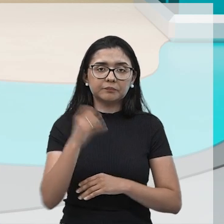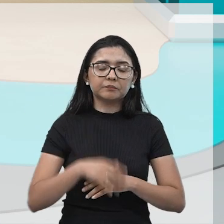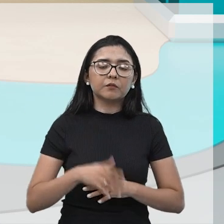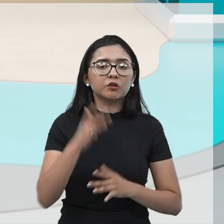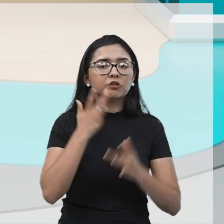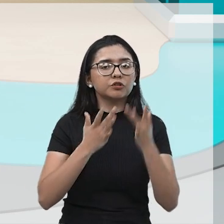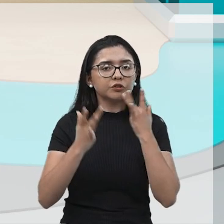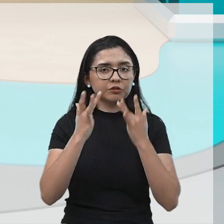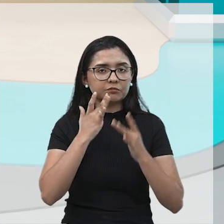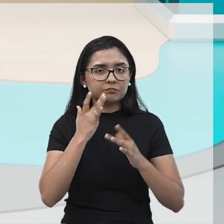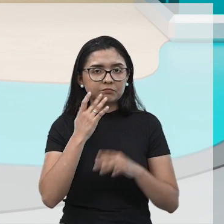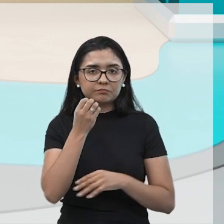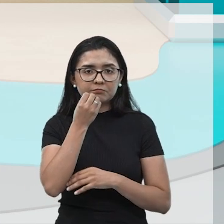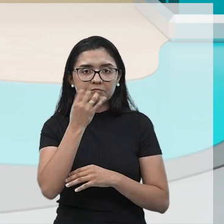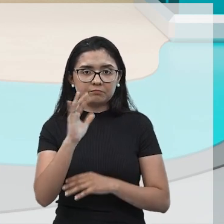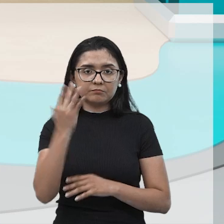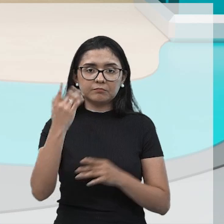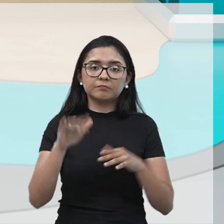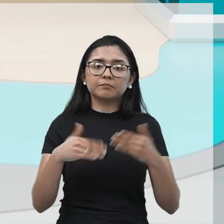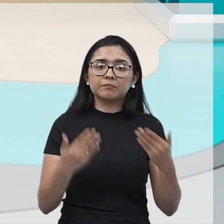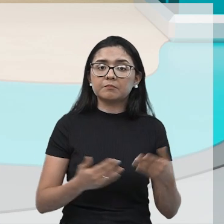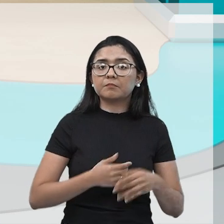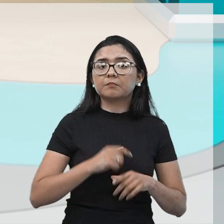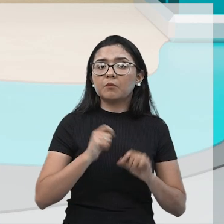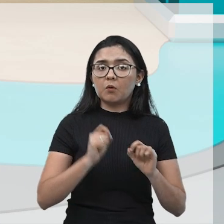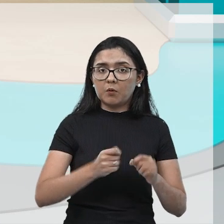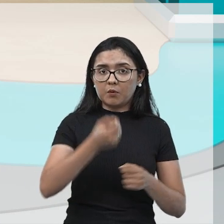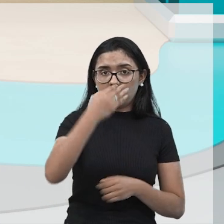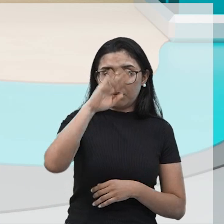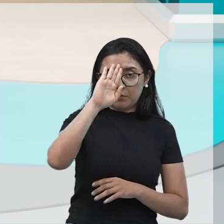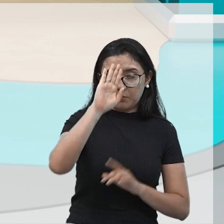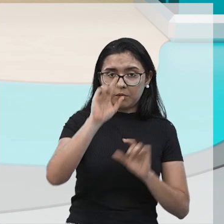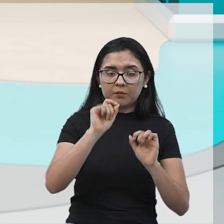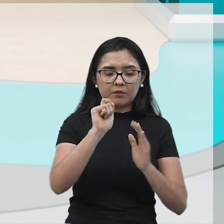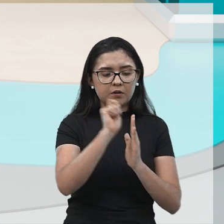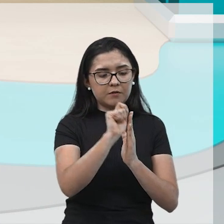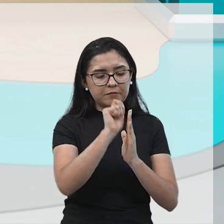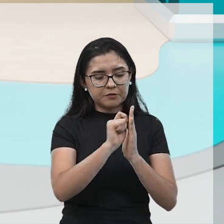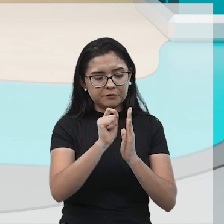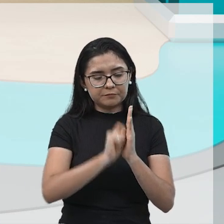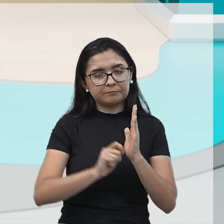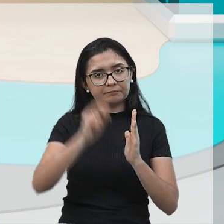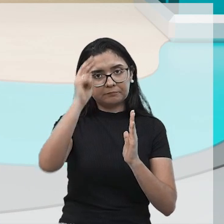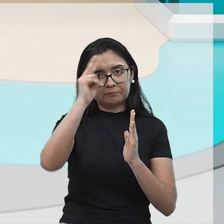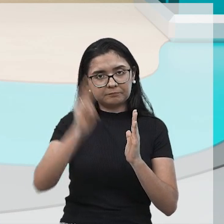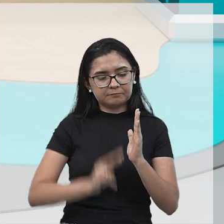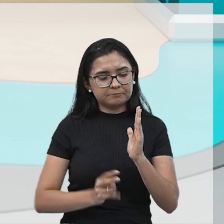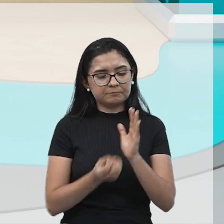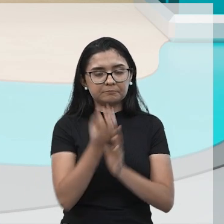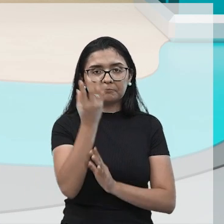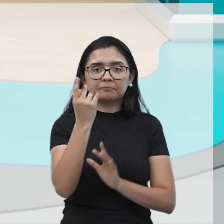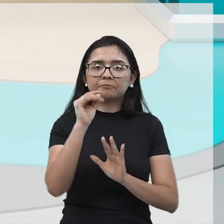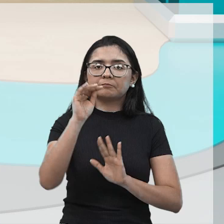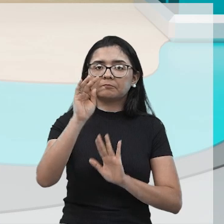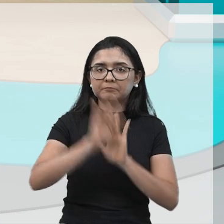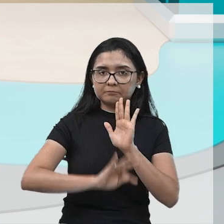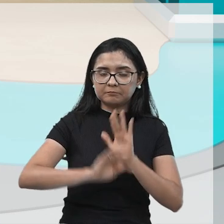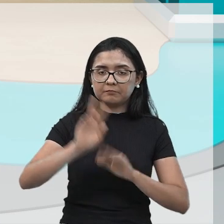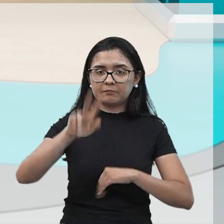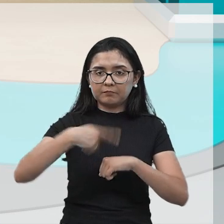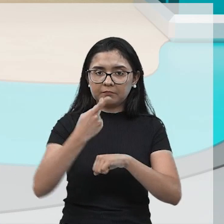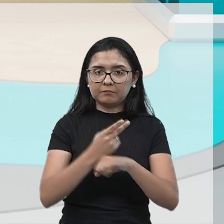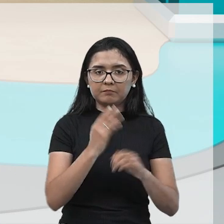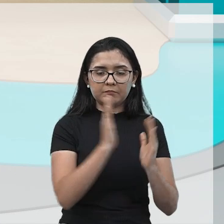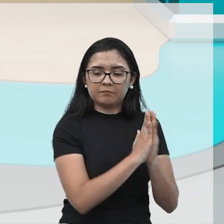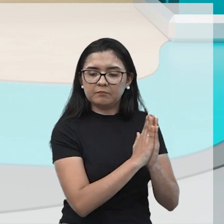teatro aconteça. Primeiramente, o dramaturgo ele vai escrever a história. Depois vem um enredo,